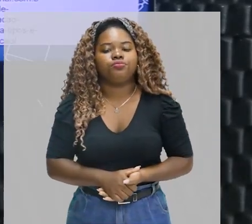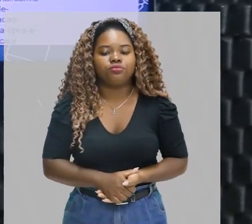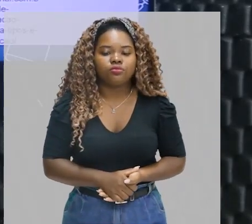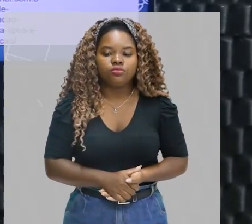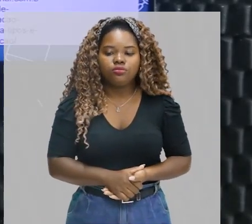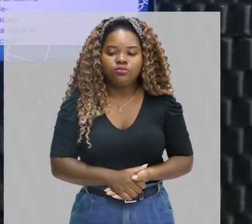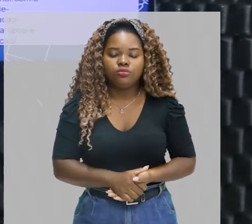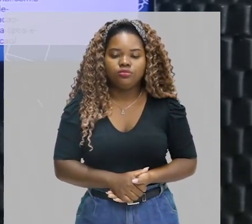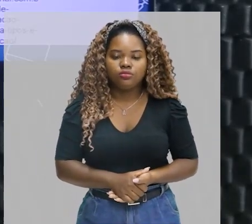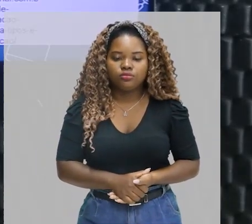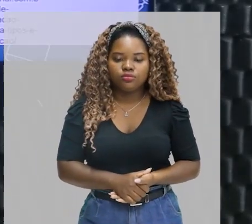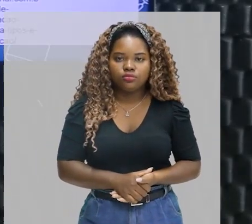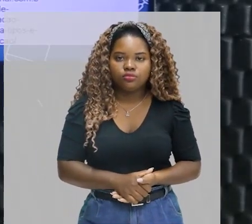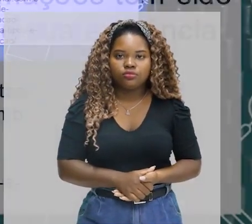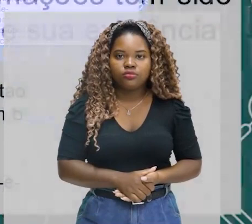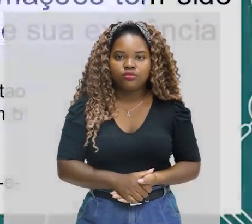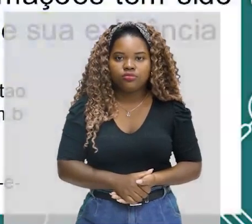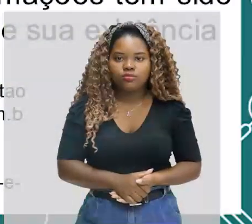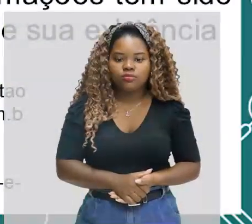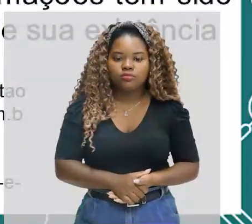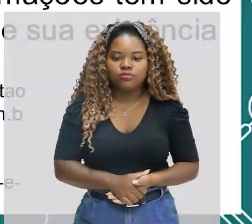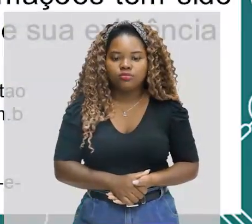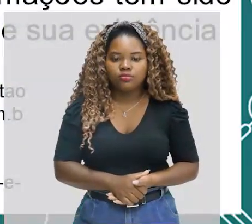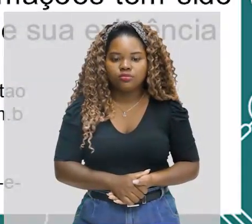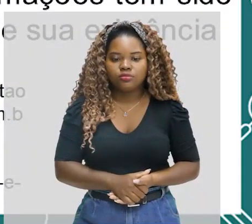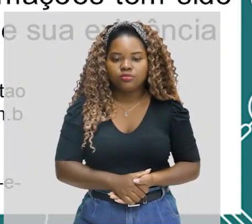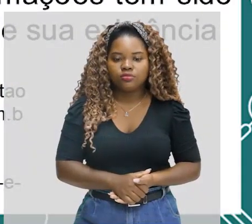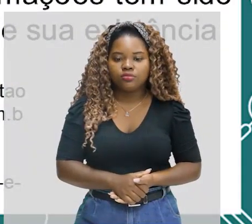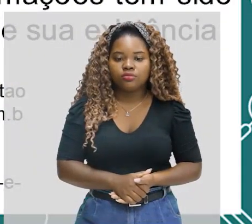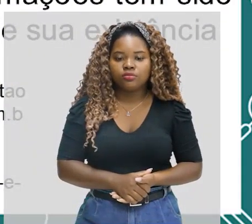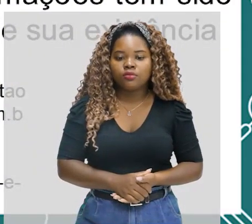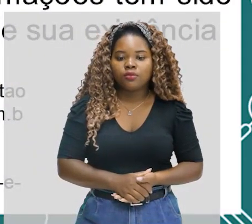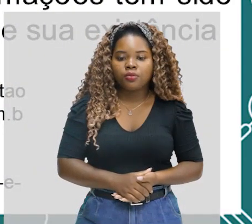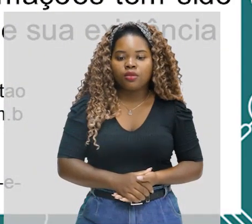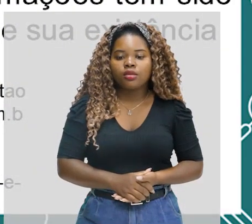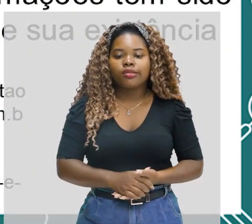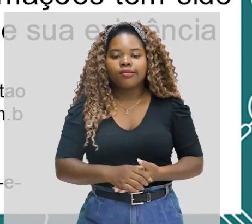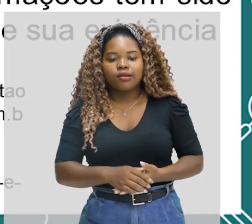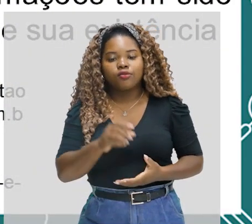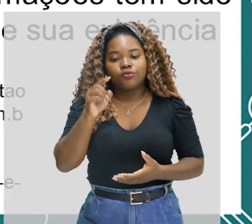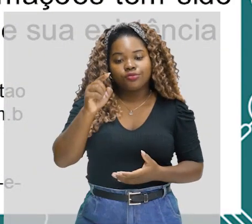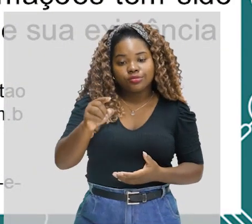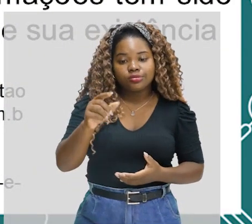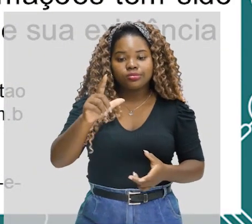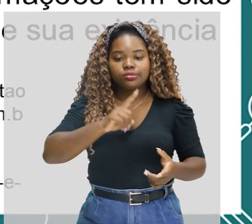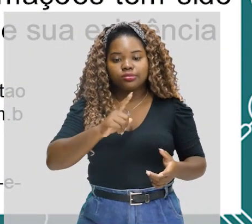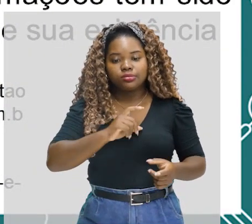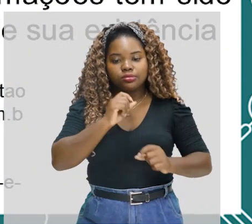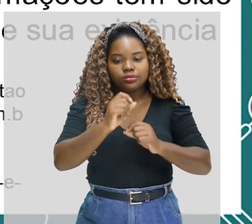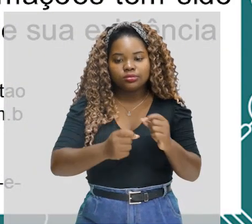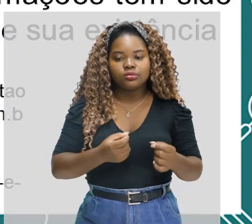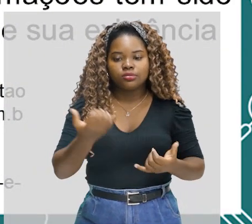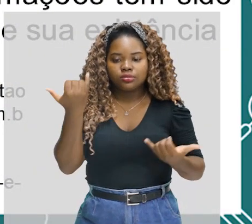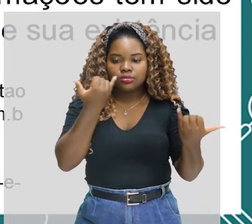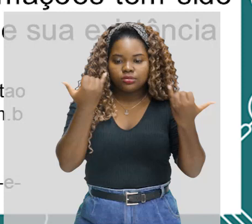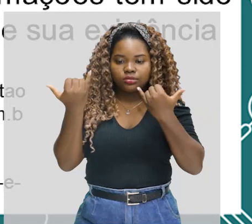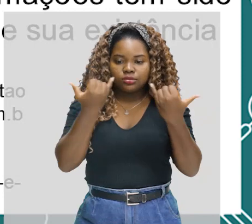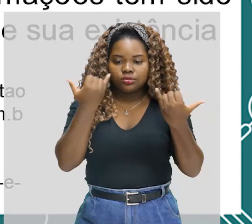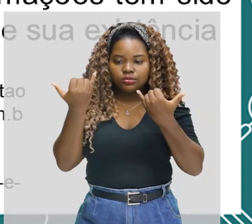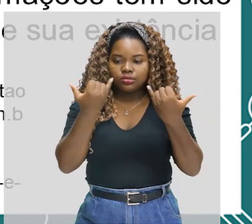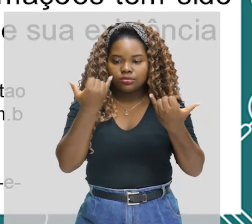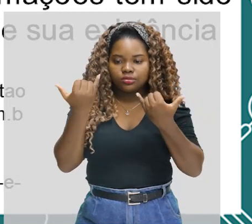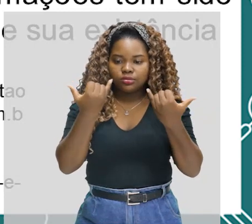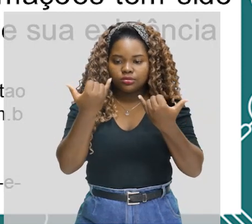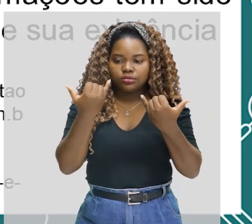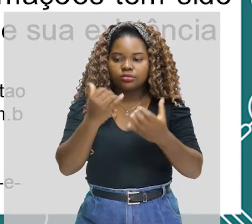Bom, você está continuamente recebendo informações do mundo ao seu redor, ok?